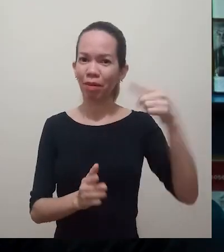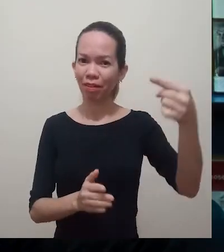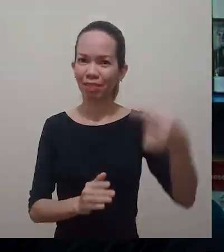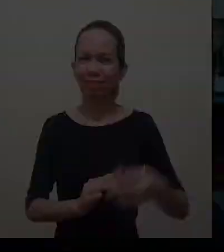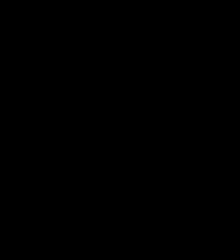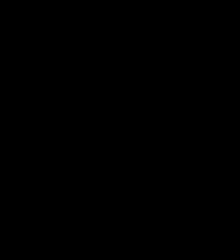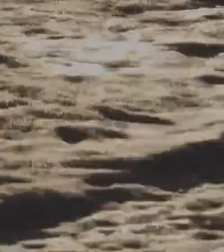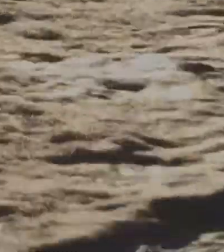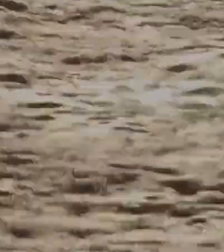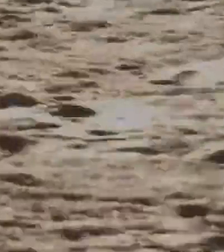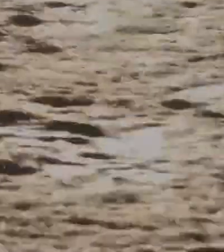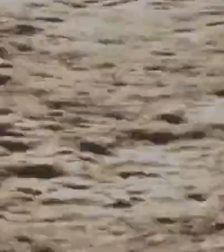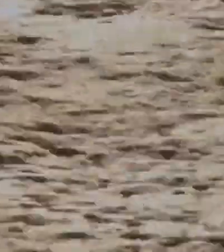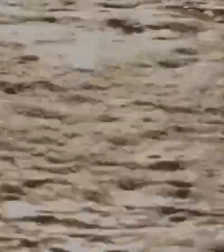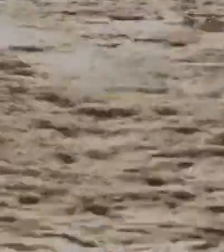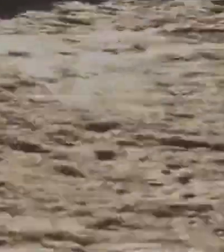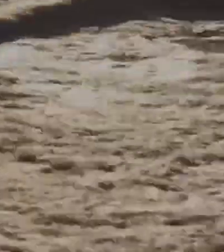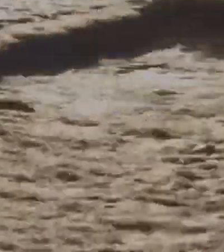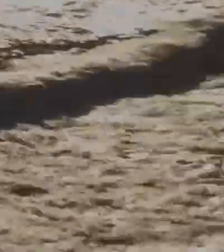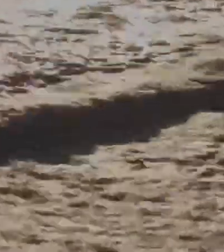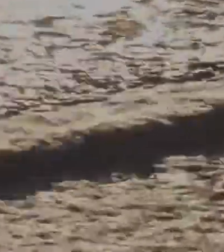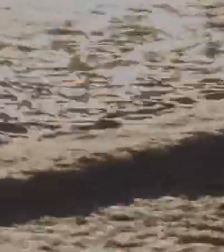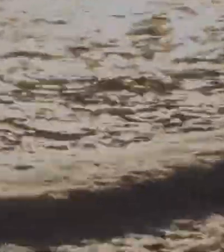próxima tchau tchau